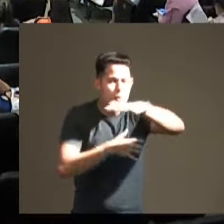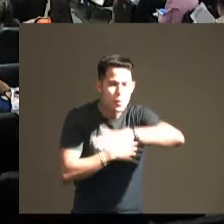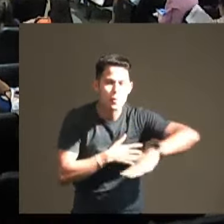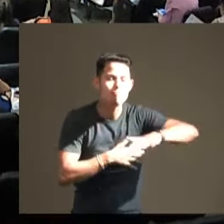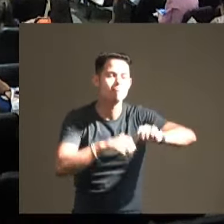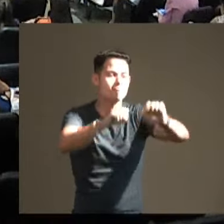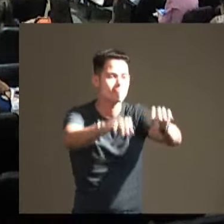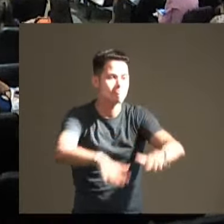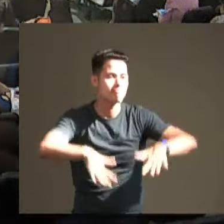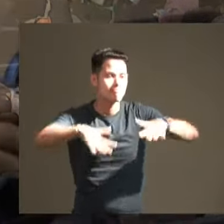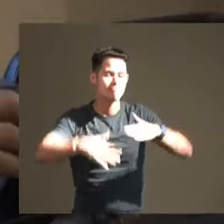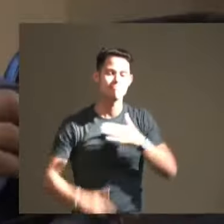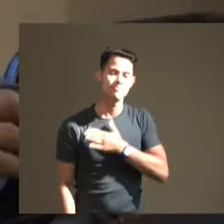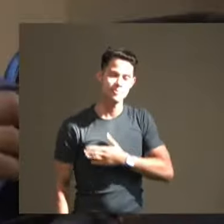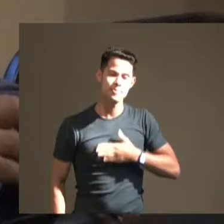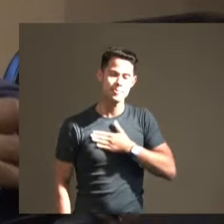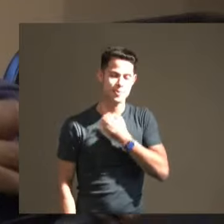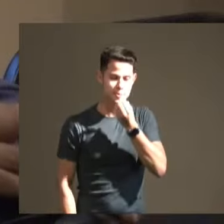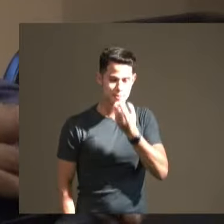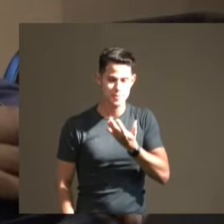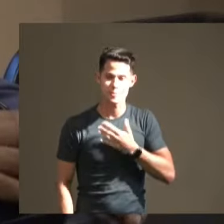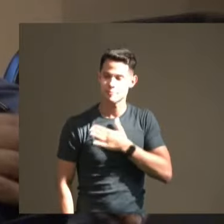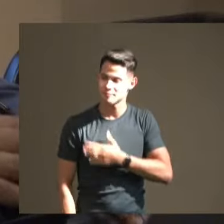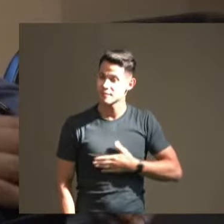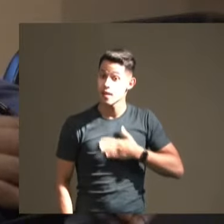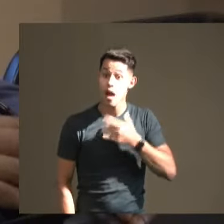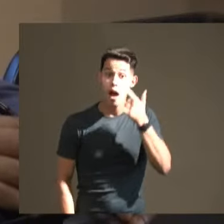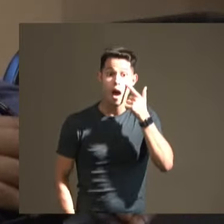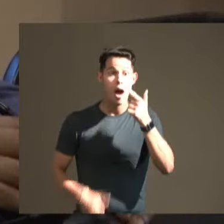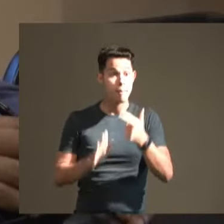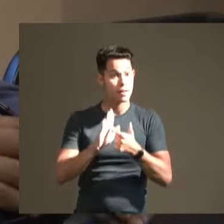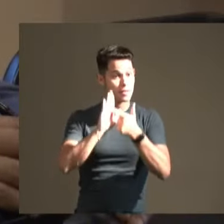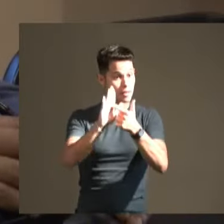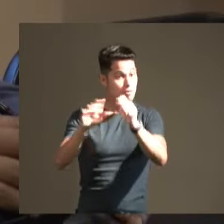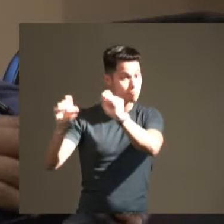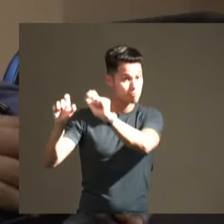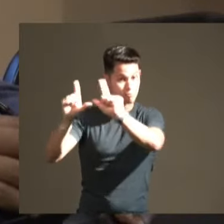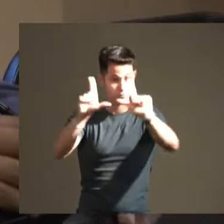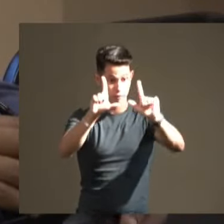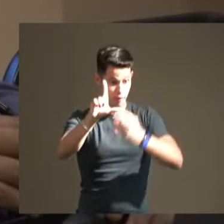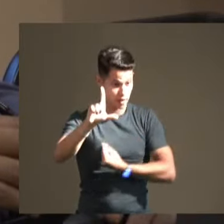auditório. Bom, a apresentação já está aí na tela?